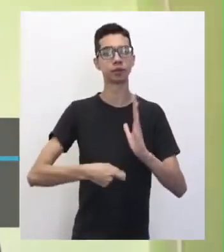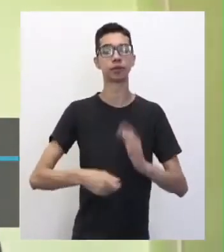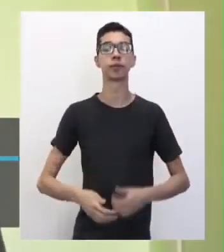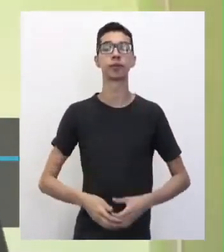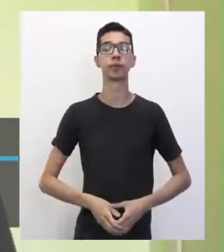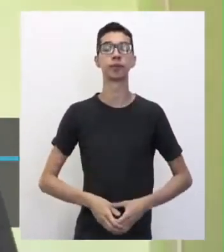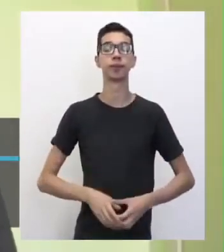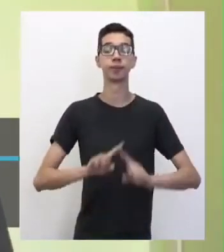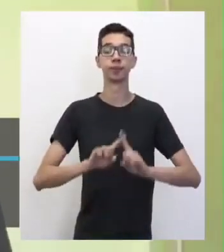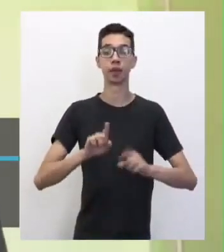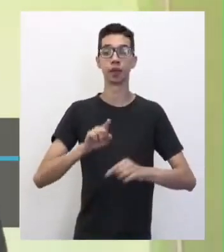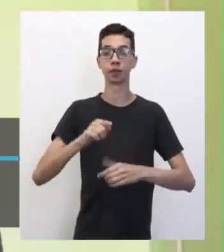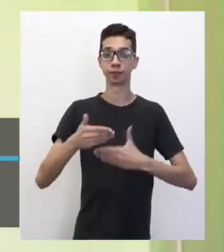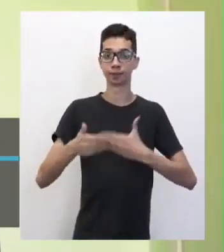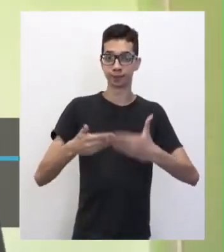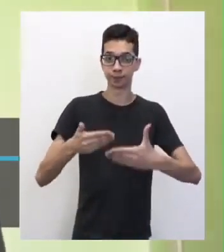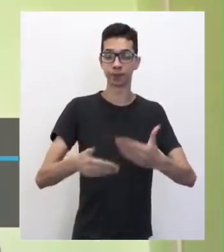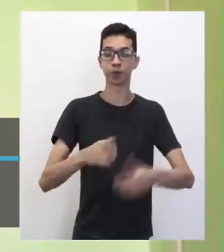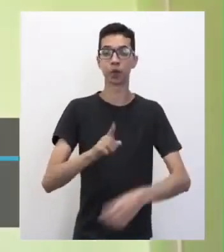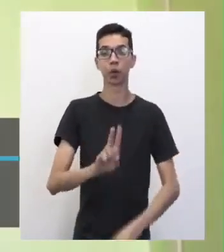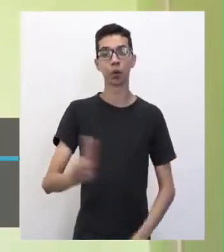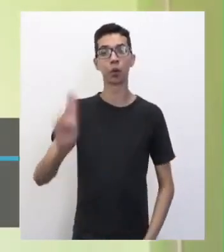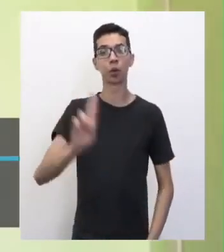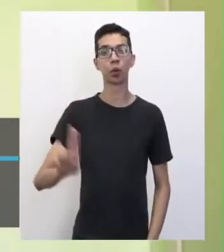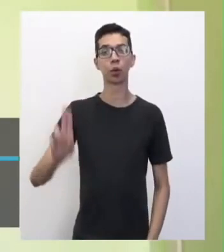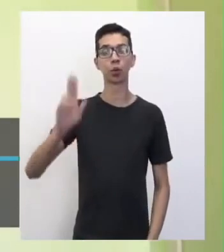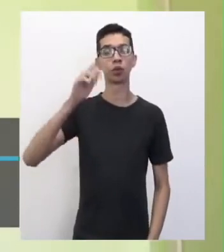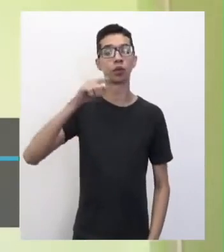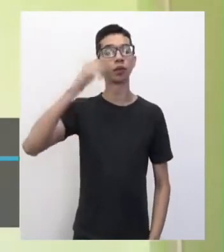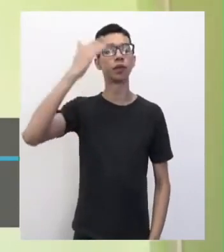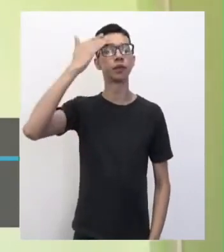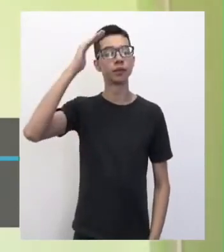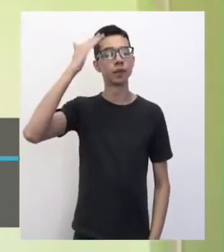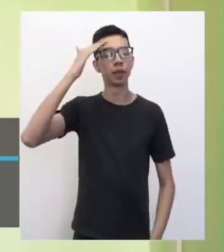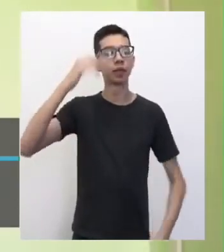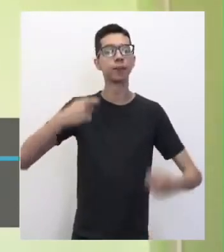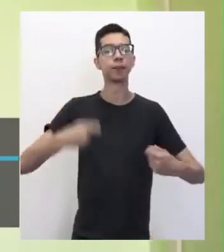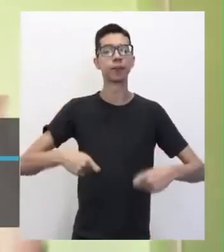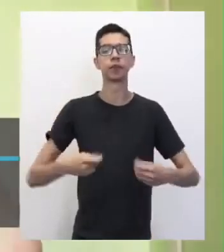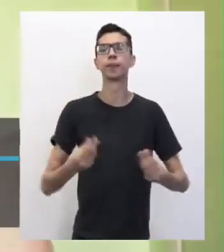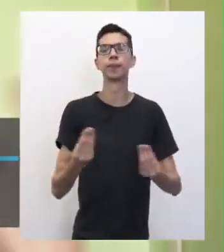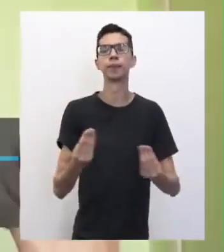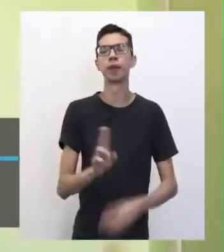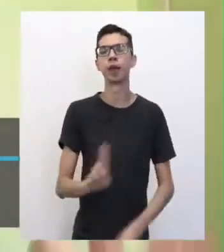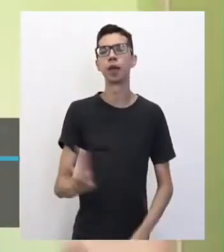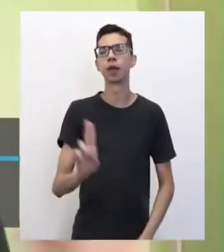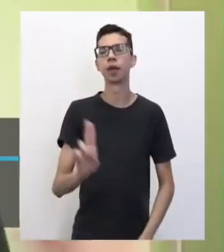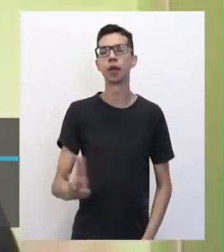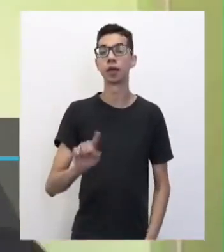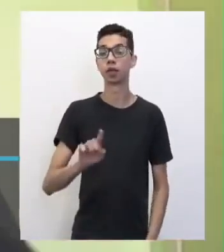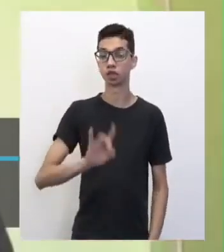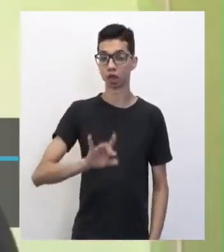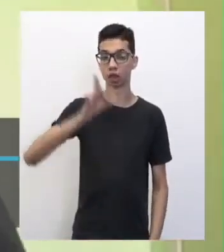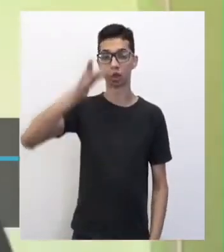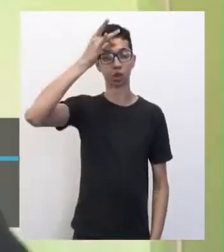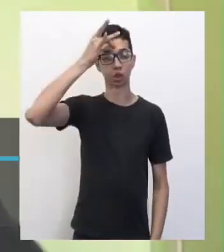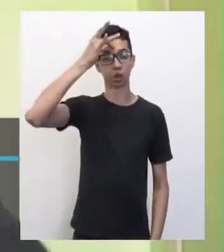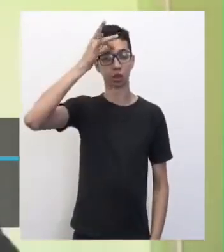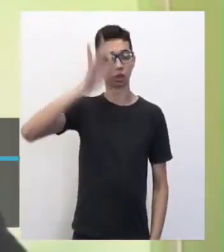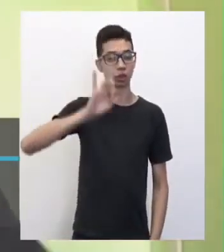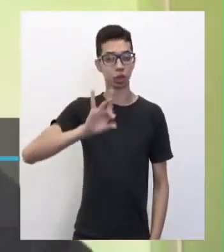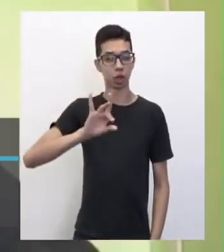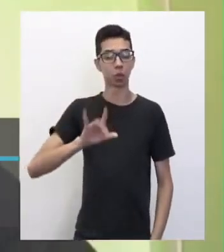medida que vocês forem utilizando, vão entendendo para que eles servem e não apenas decorando quais são